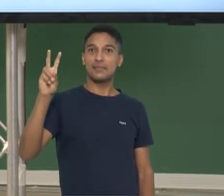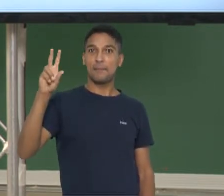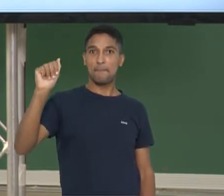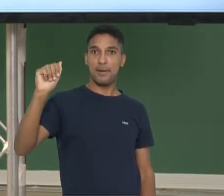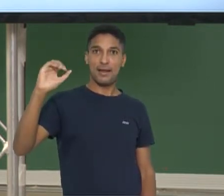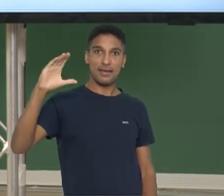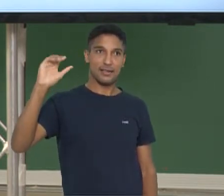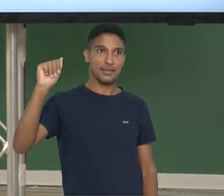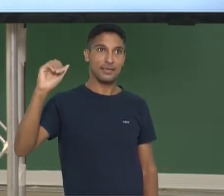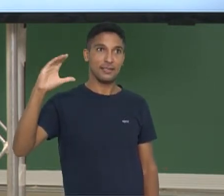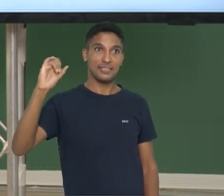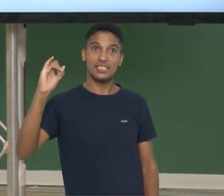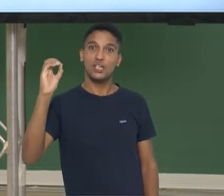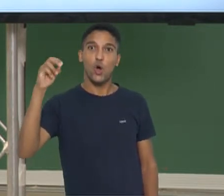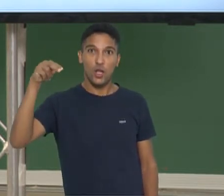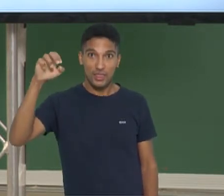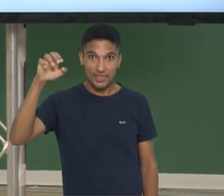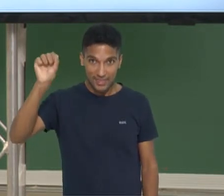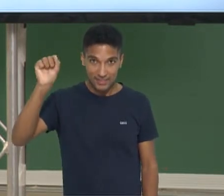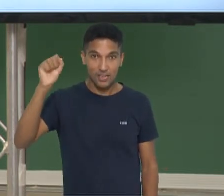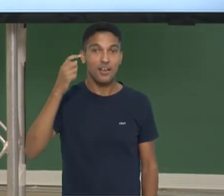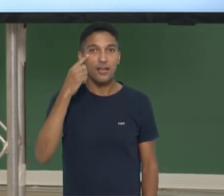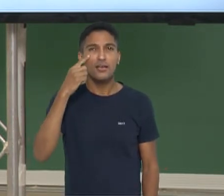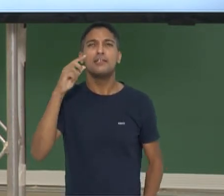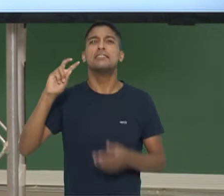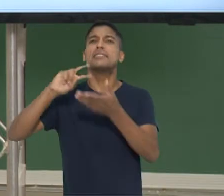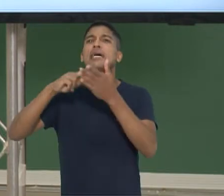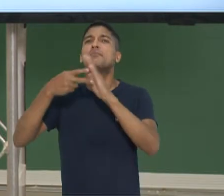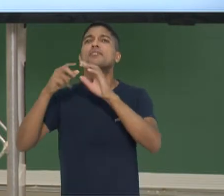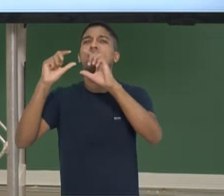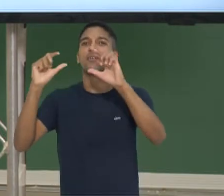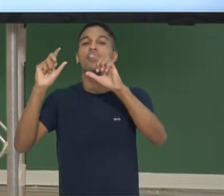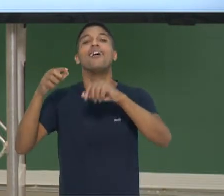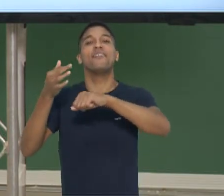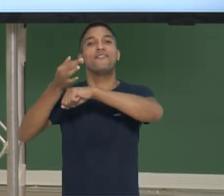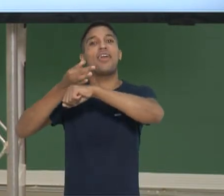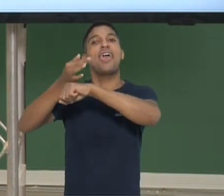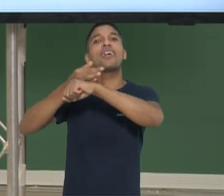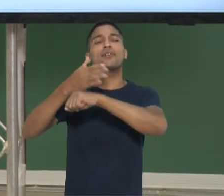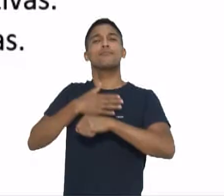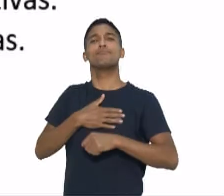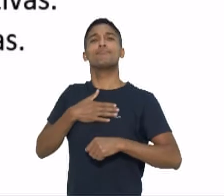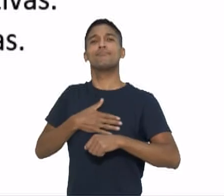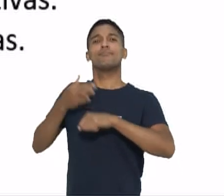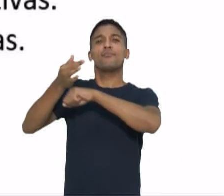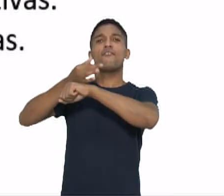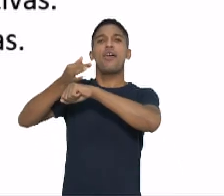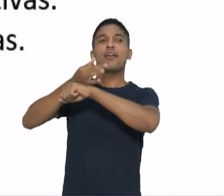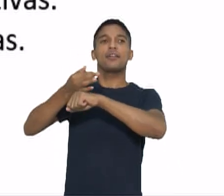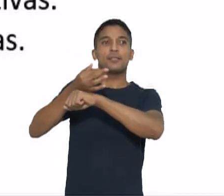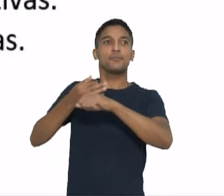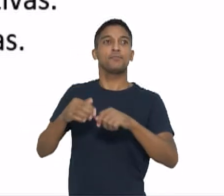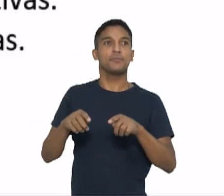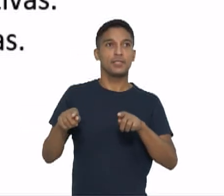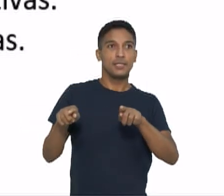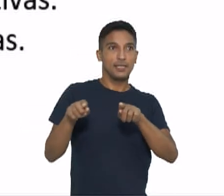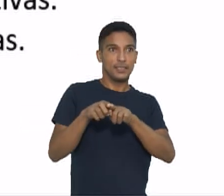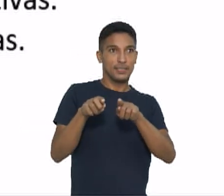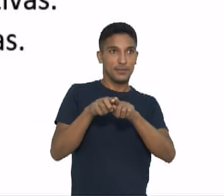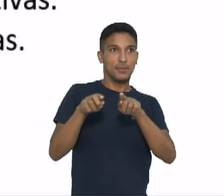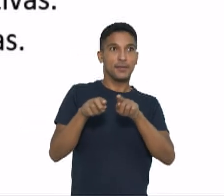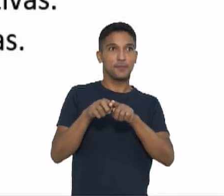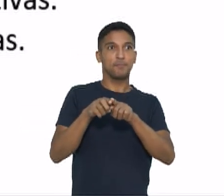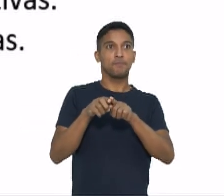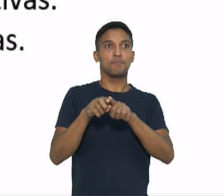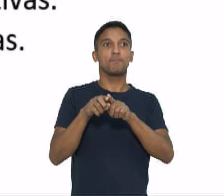Me gustan. Eu gosto das férias. Los pantalones vaqueros são as calças jeans. Tá? Então, me gustan los pantalones vaqueros. Eu